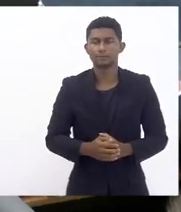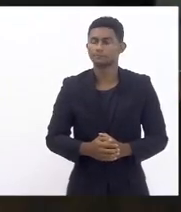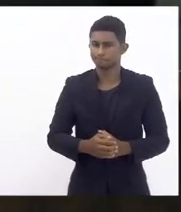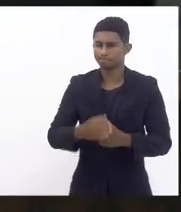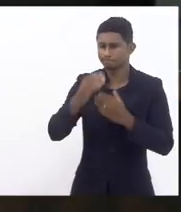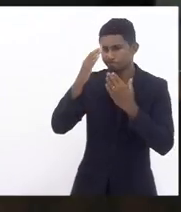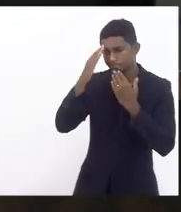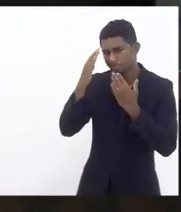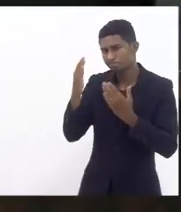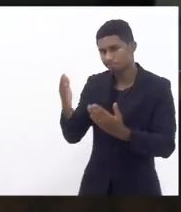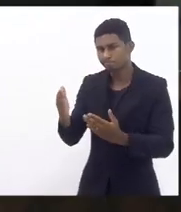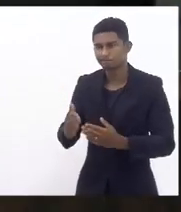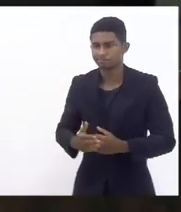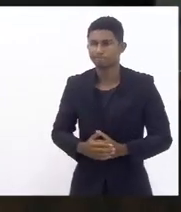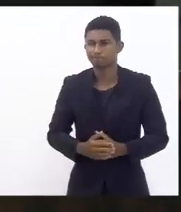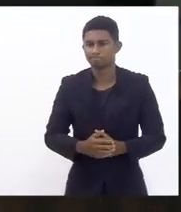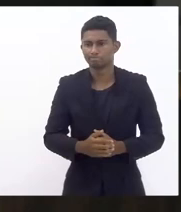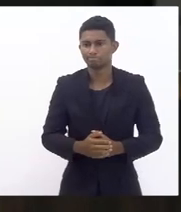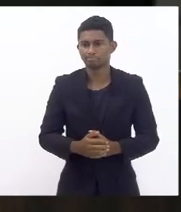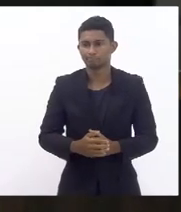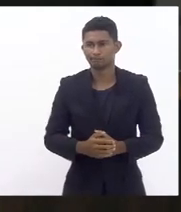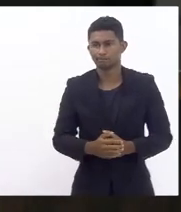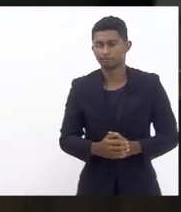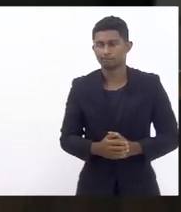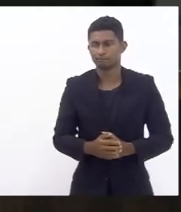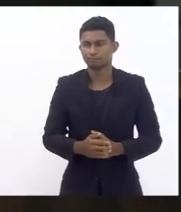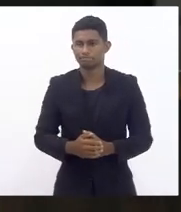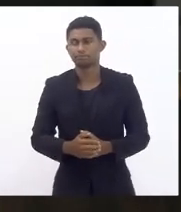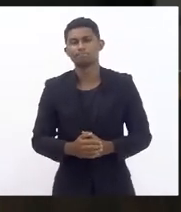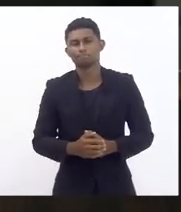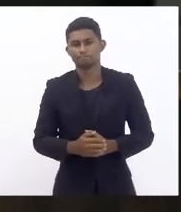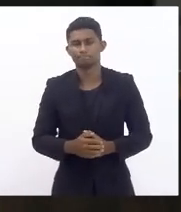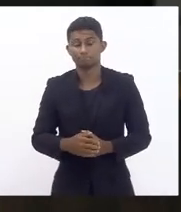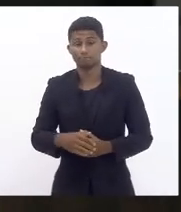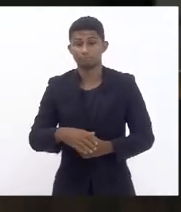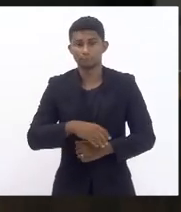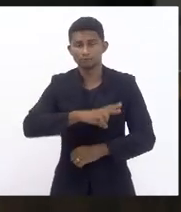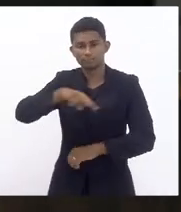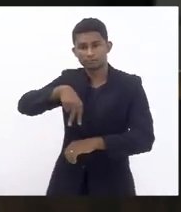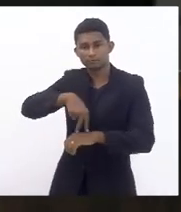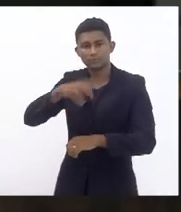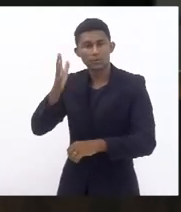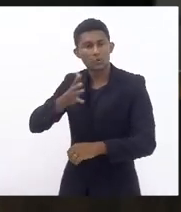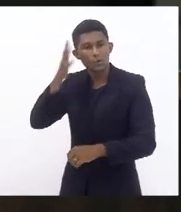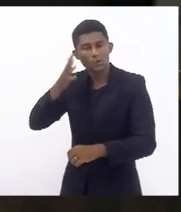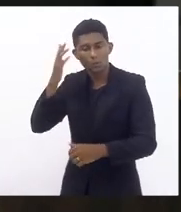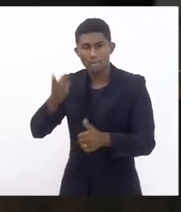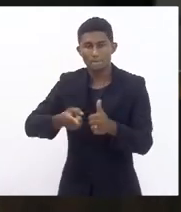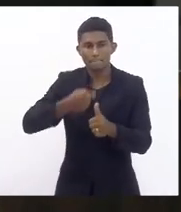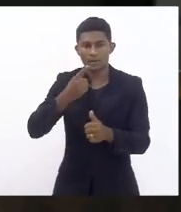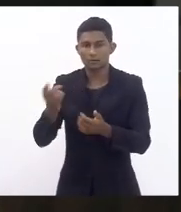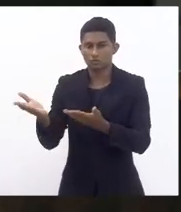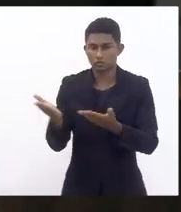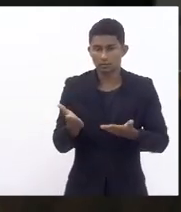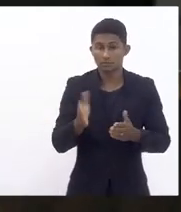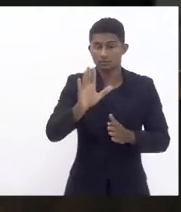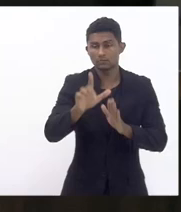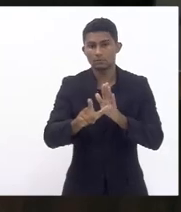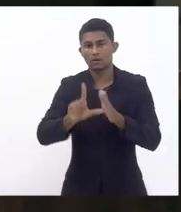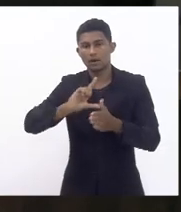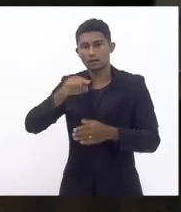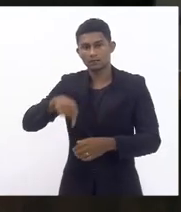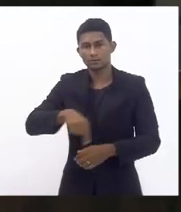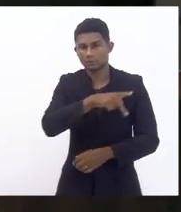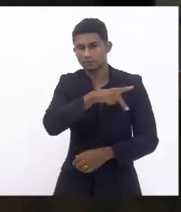Obrigada, Lucinha. Antes de chamar o primeiro orador do dia da sessão do expediente final, a